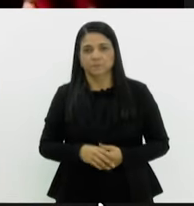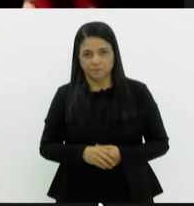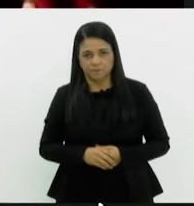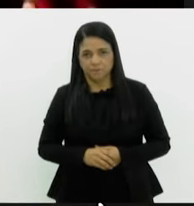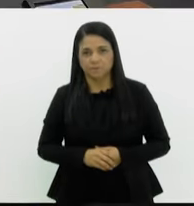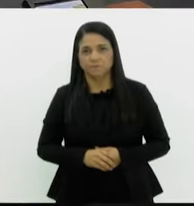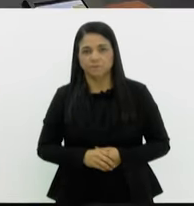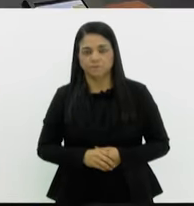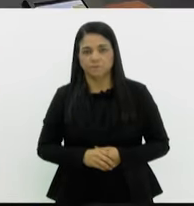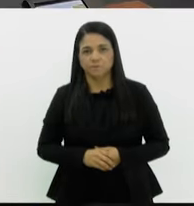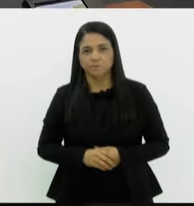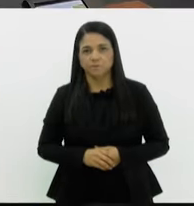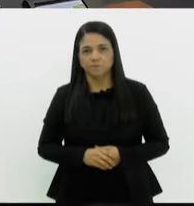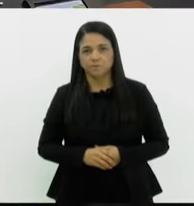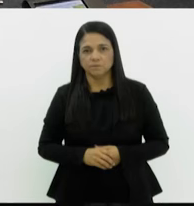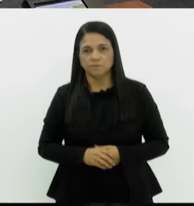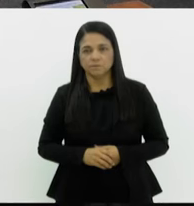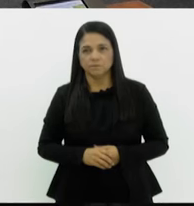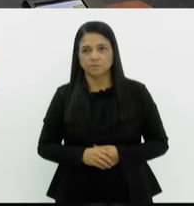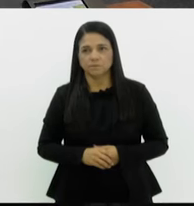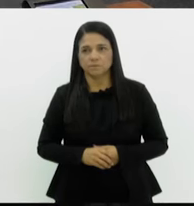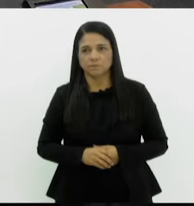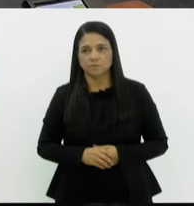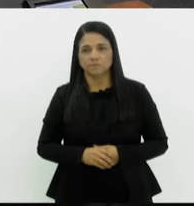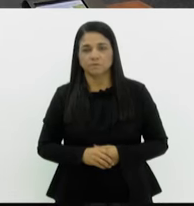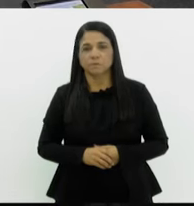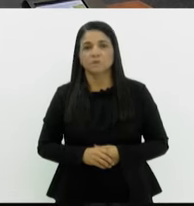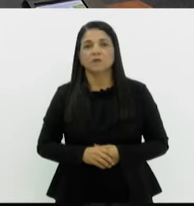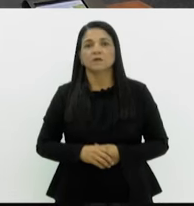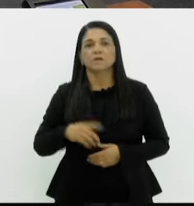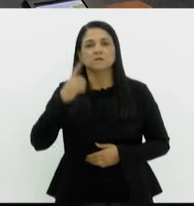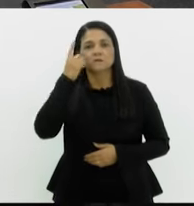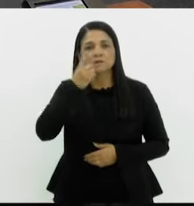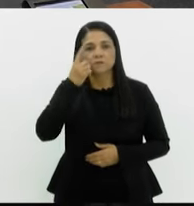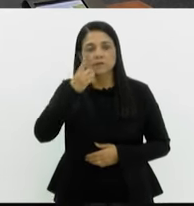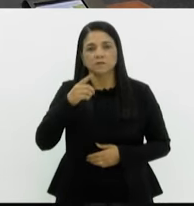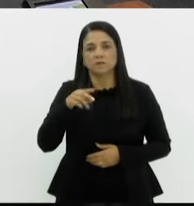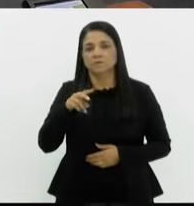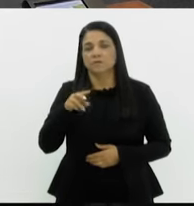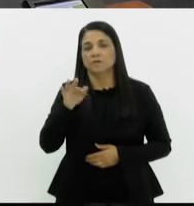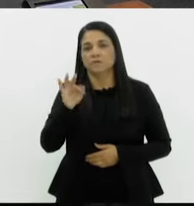Érica Takimoto. Isso. Tudo obrigada. Bem, deputada Franciene.